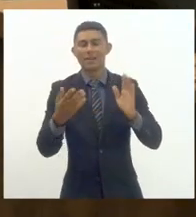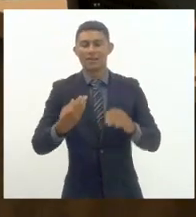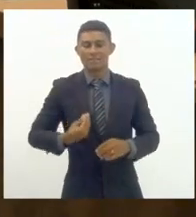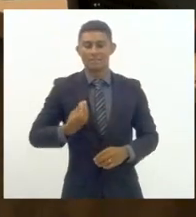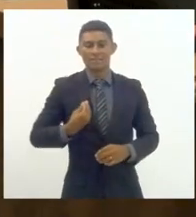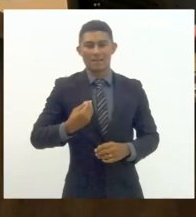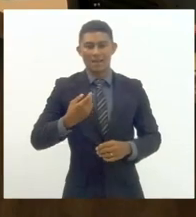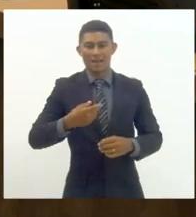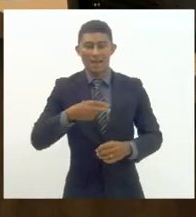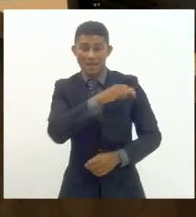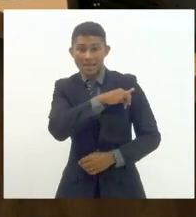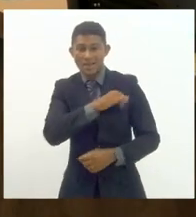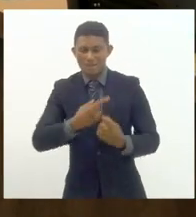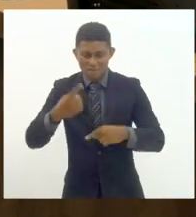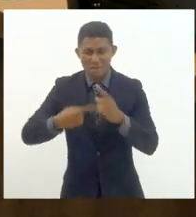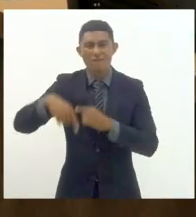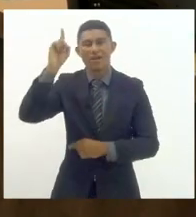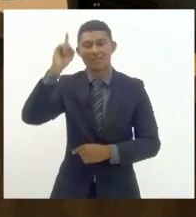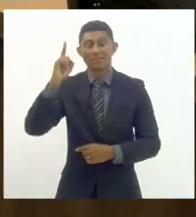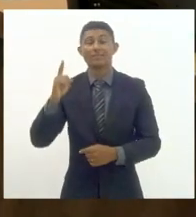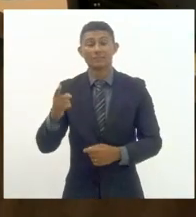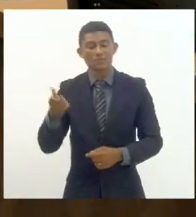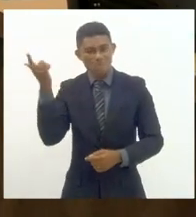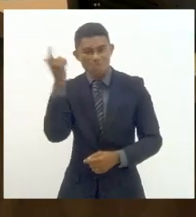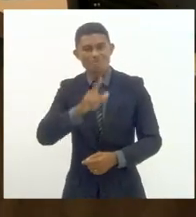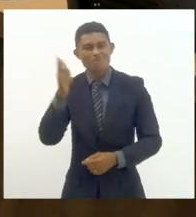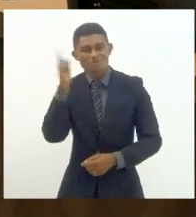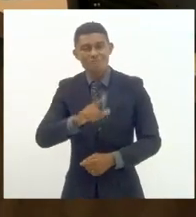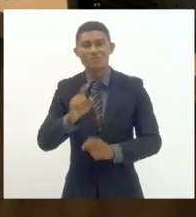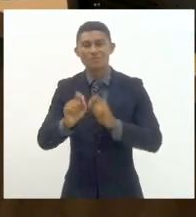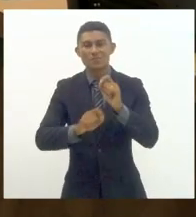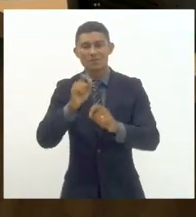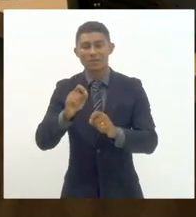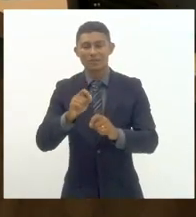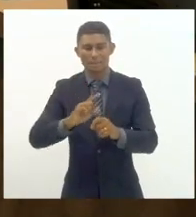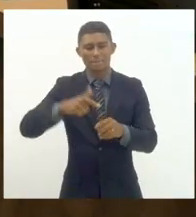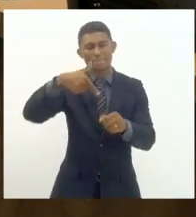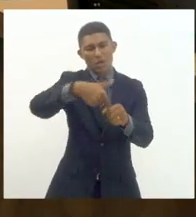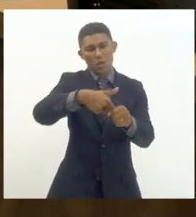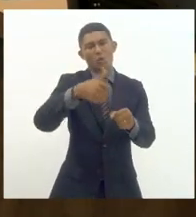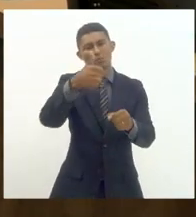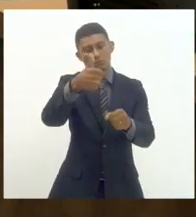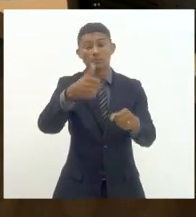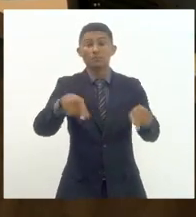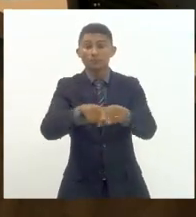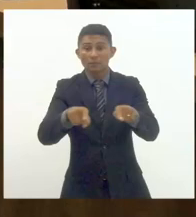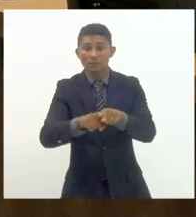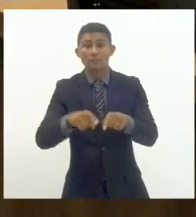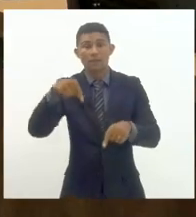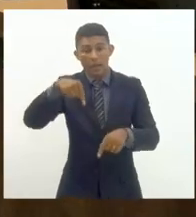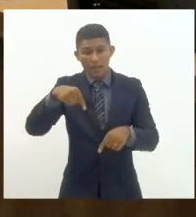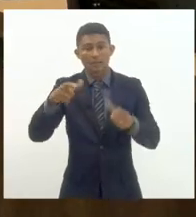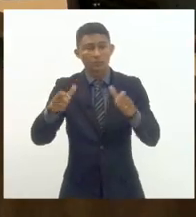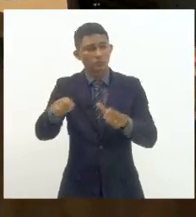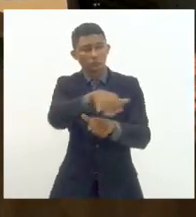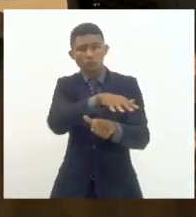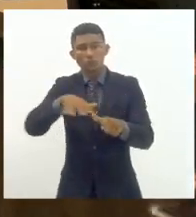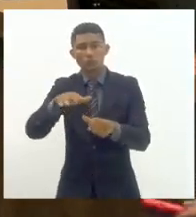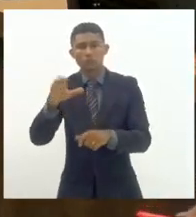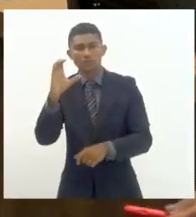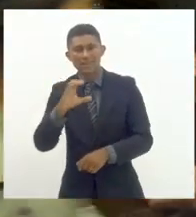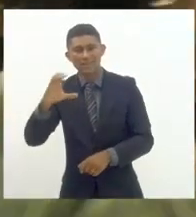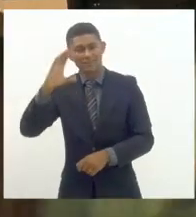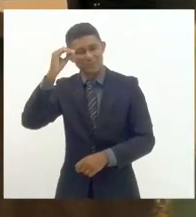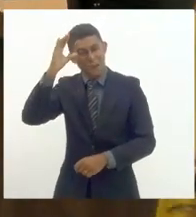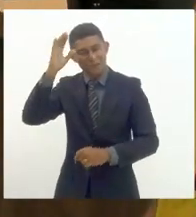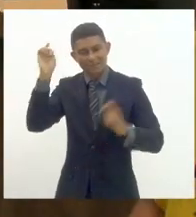Janeiro, que tem como a sua grande vantagem competitiva, mais que o petróleo, ser esse lugar de ciência e de conhecimento e que agora tem uma